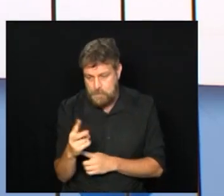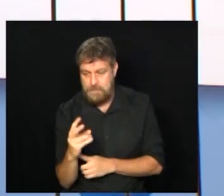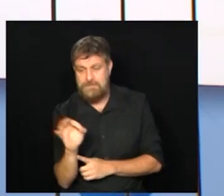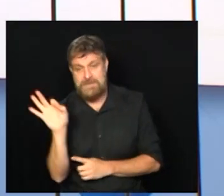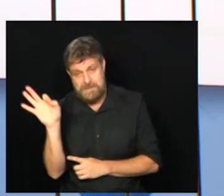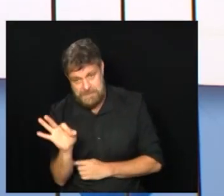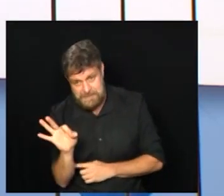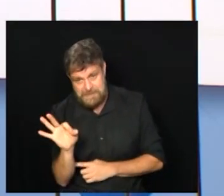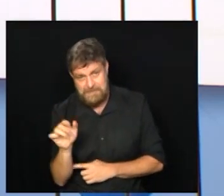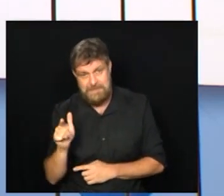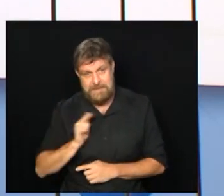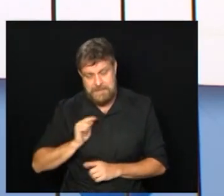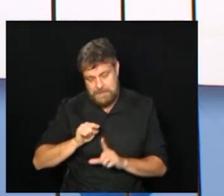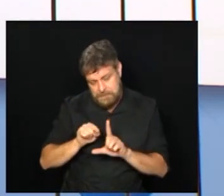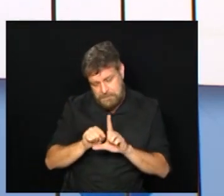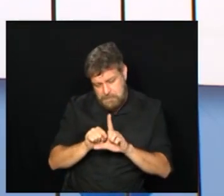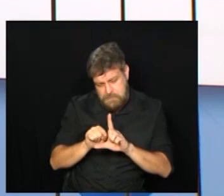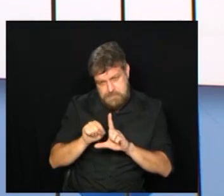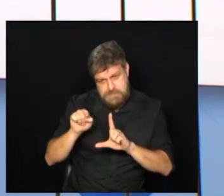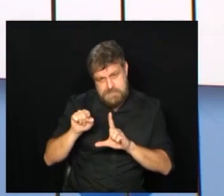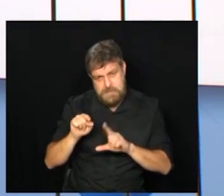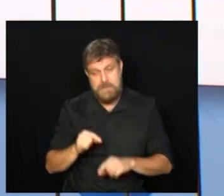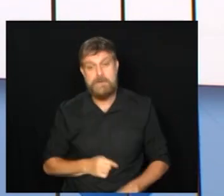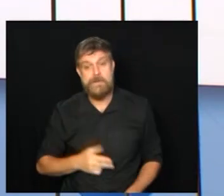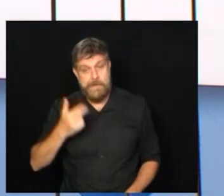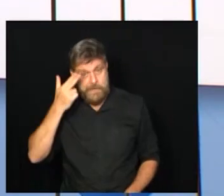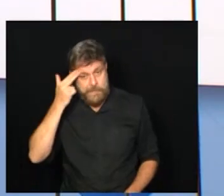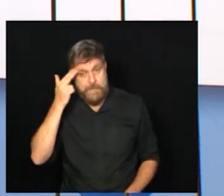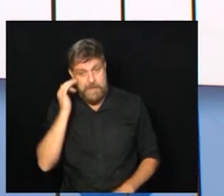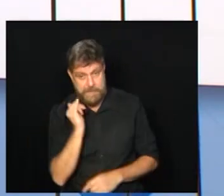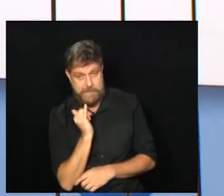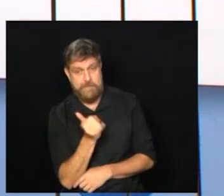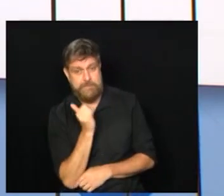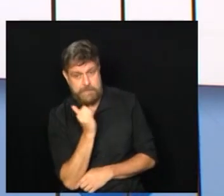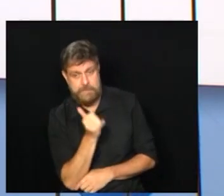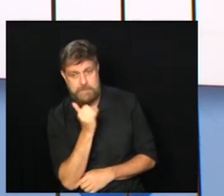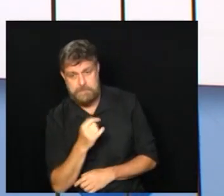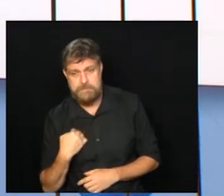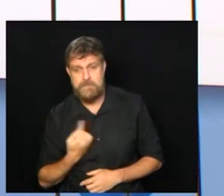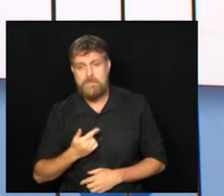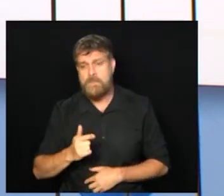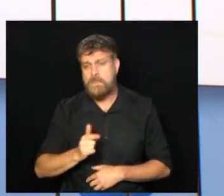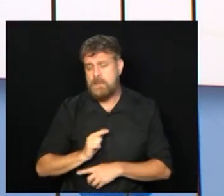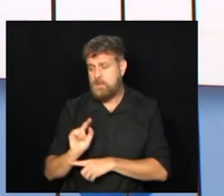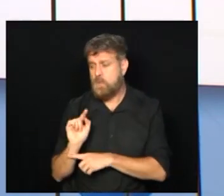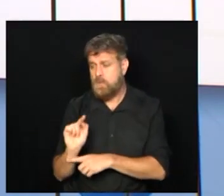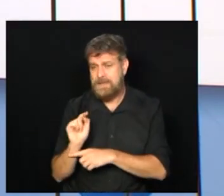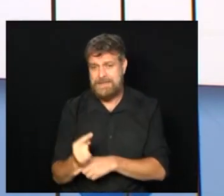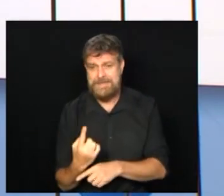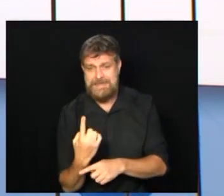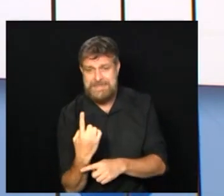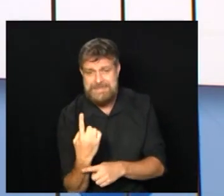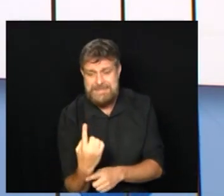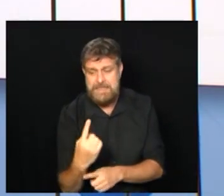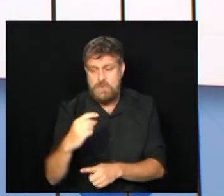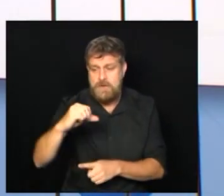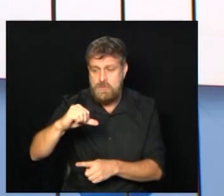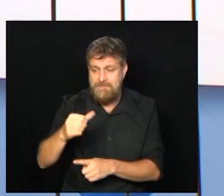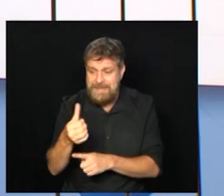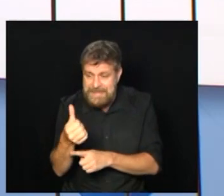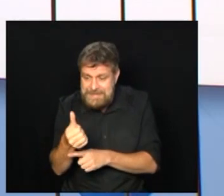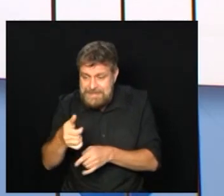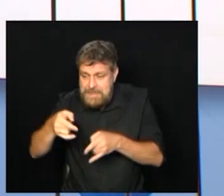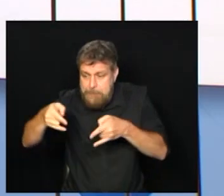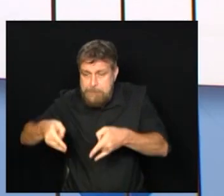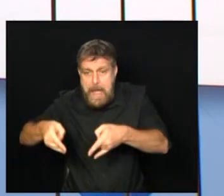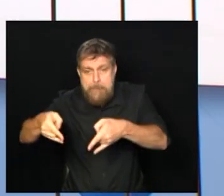60,20%. Por isso, essa leve alta que o Gabriel acaba de mencionar. Nós temos 196 pacientes internados